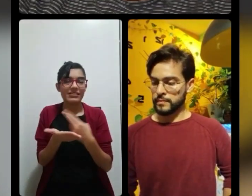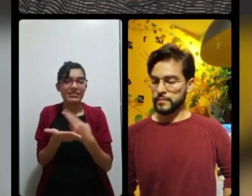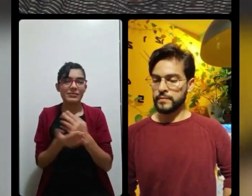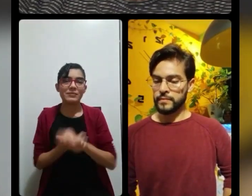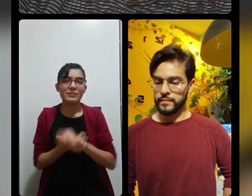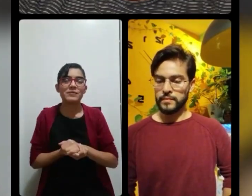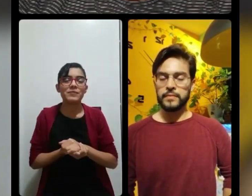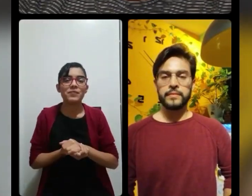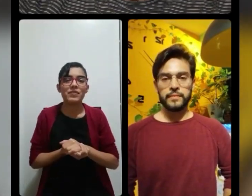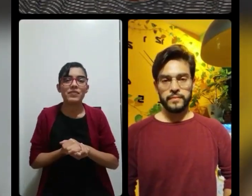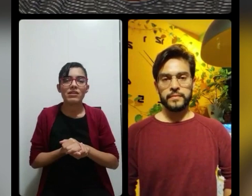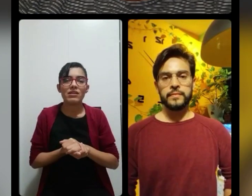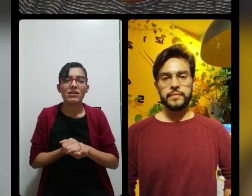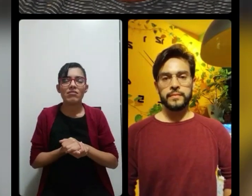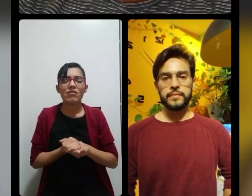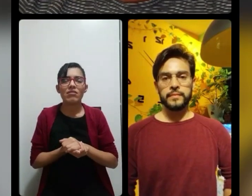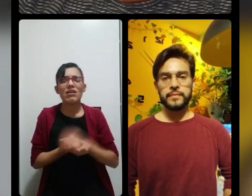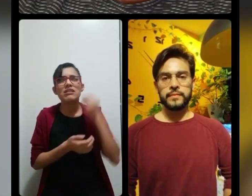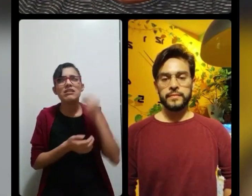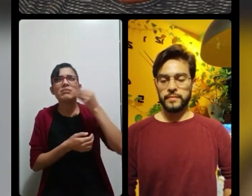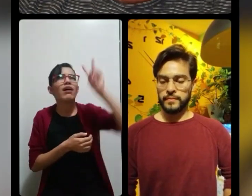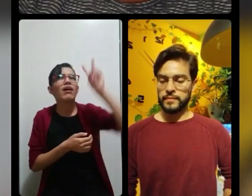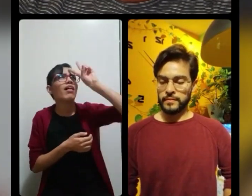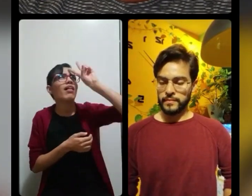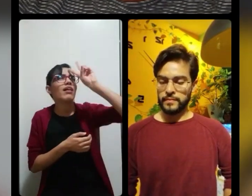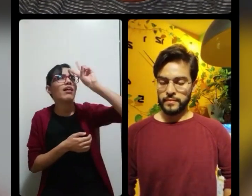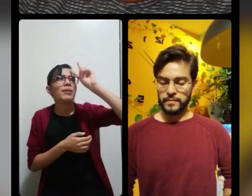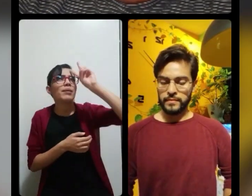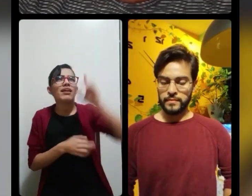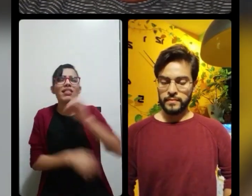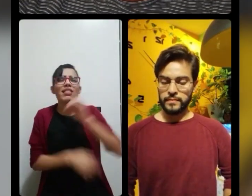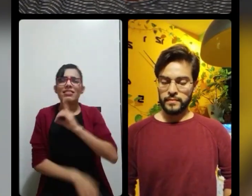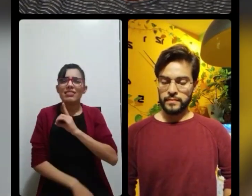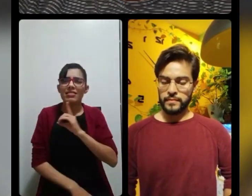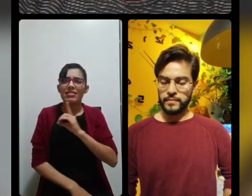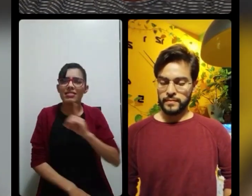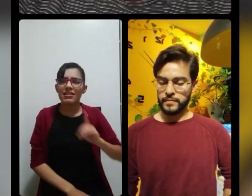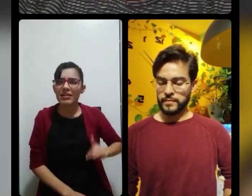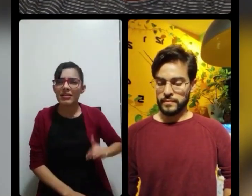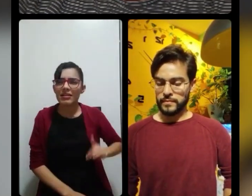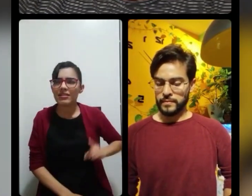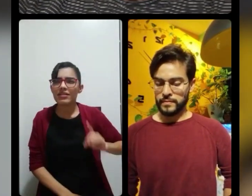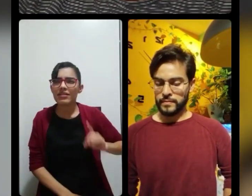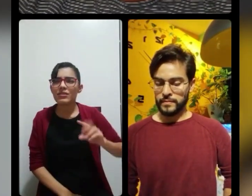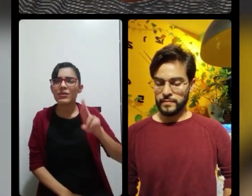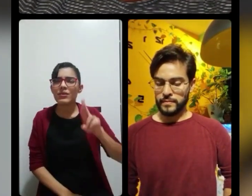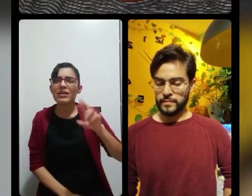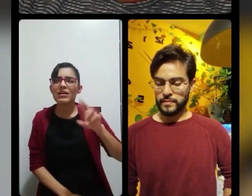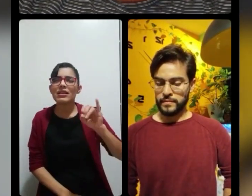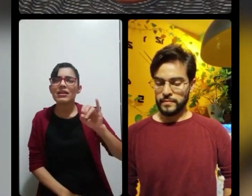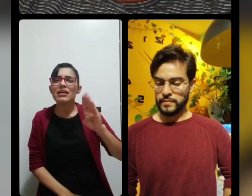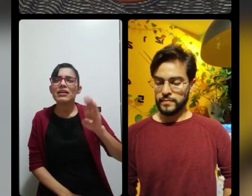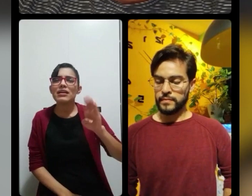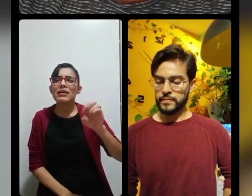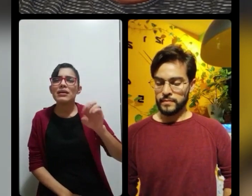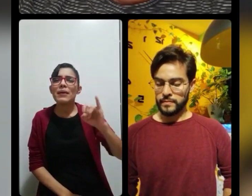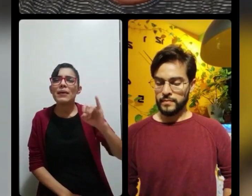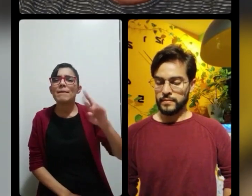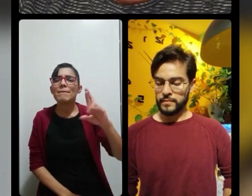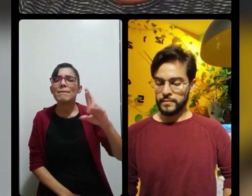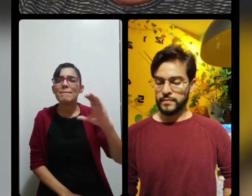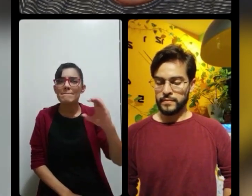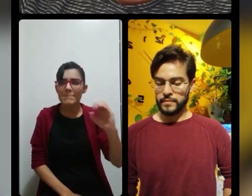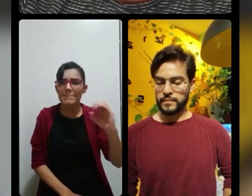secretário, o então deputado, depois deputado Grimaldo Ribeiro, e a Cactus patrocina essa plaqueta,